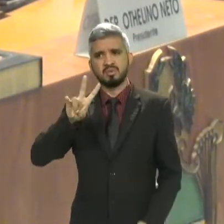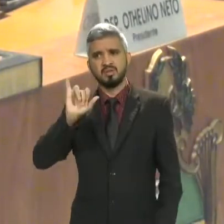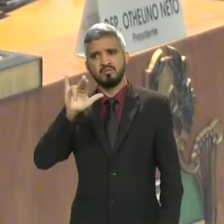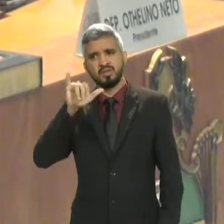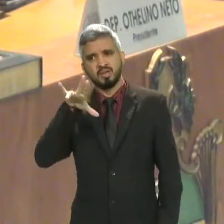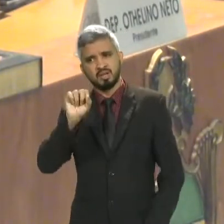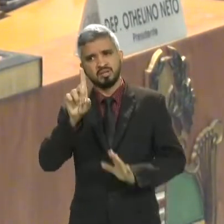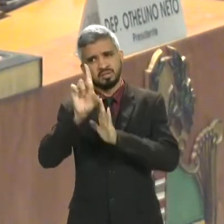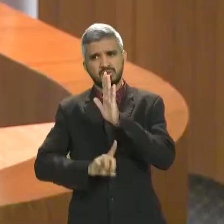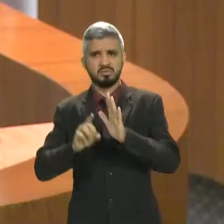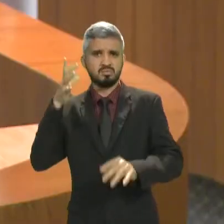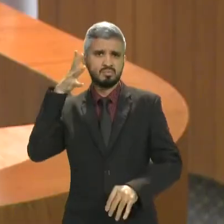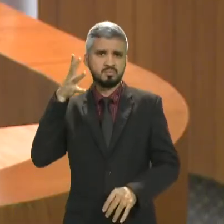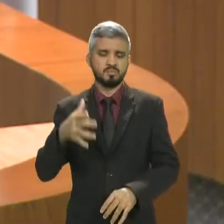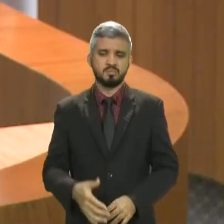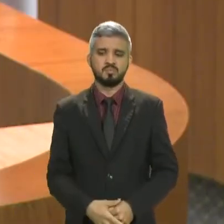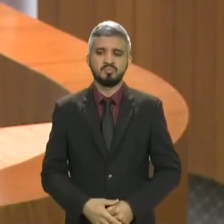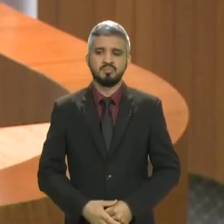Obrigado, eu sei que Vossa Excelência